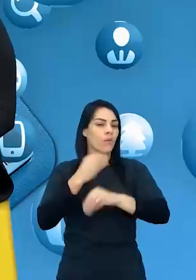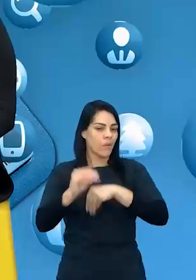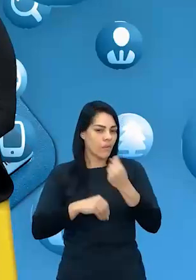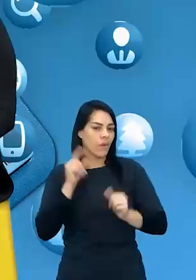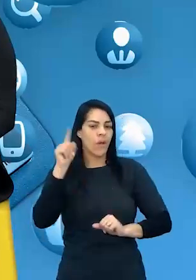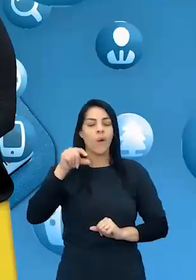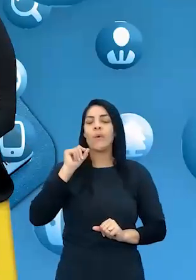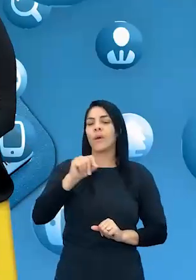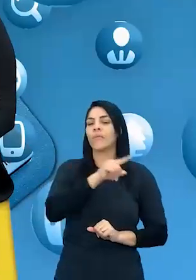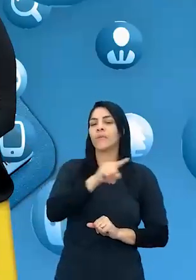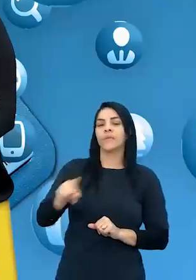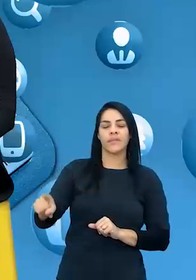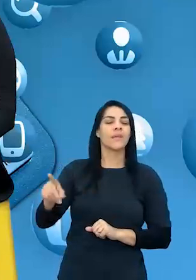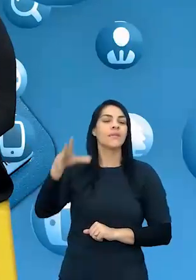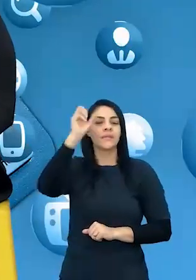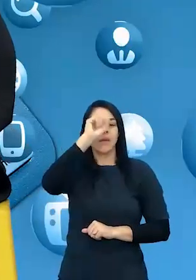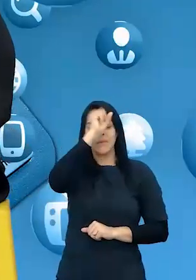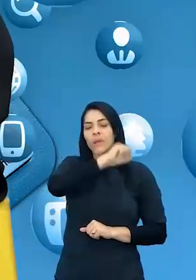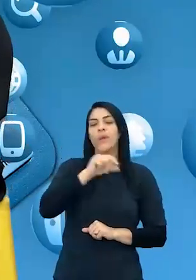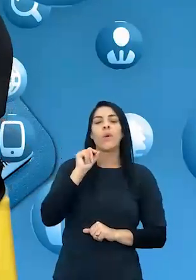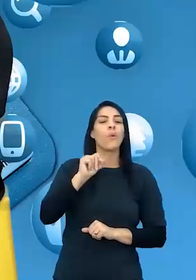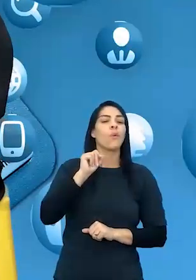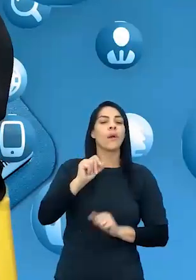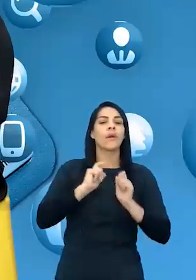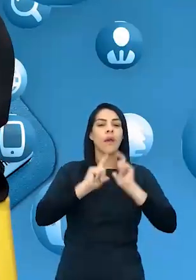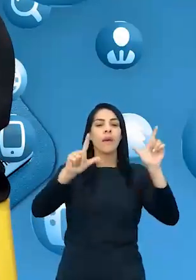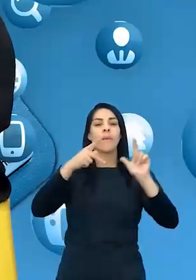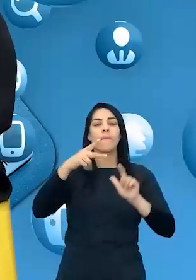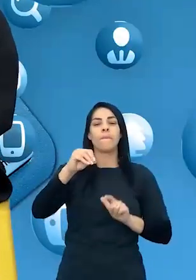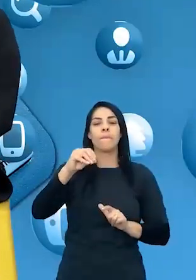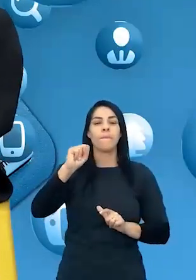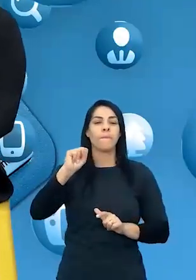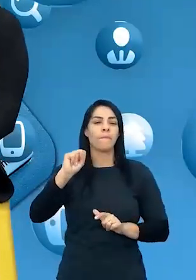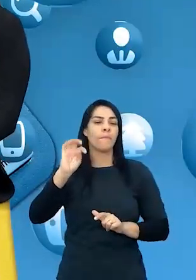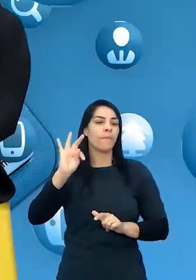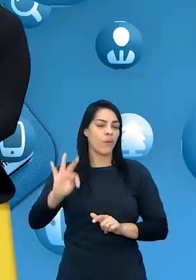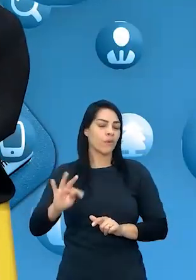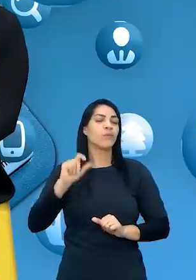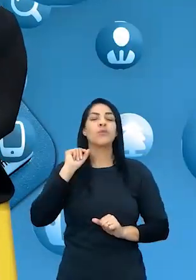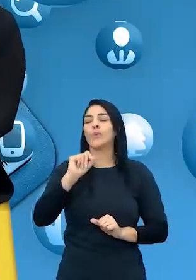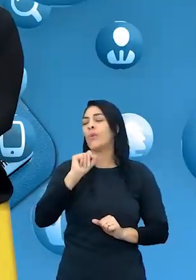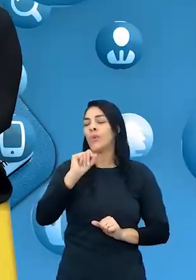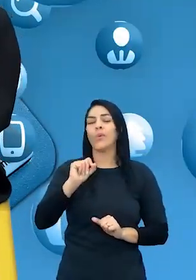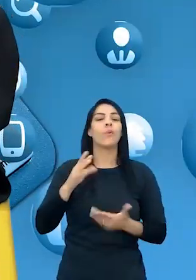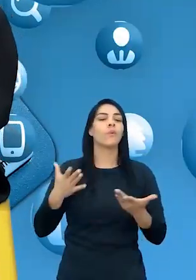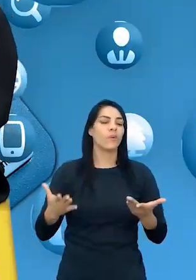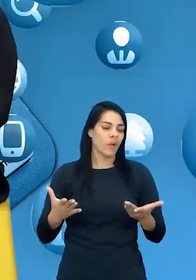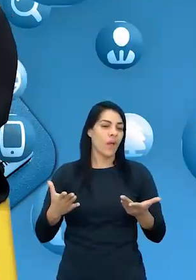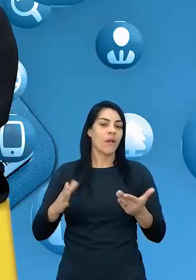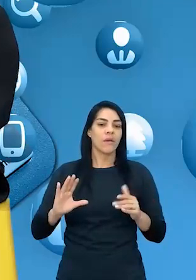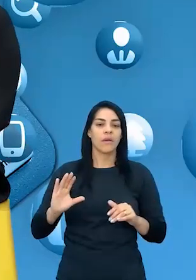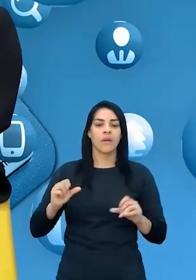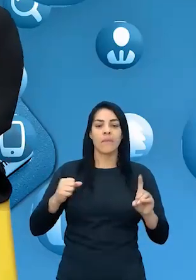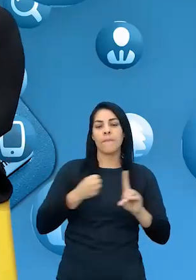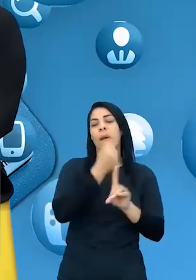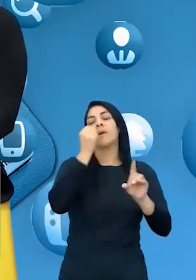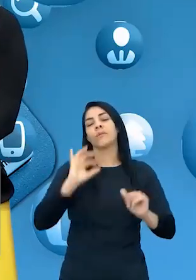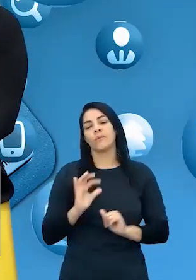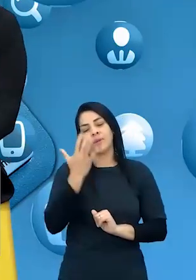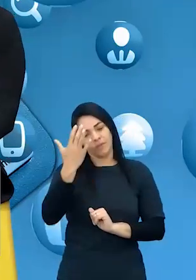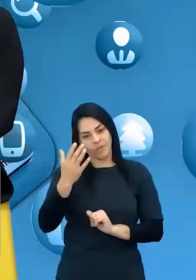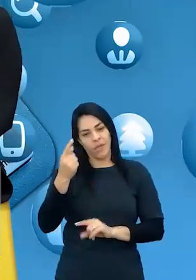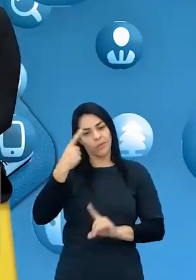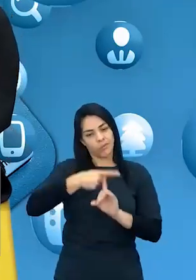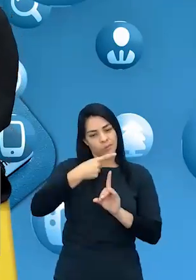que é um post, o que esse post pode causar, qual a sensação que ele vai dar para quem vai interpretar ele, quais os tipos de interpretação que vai ter.